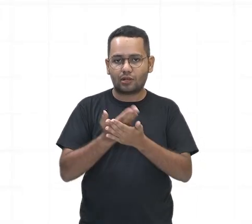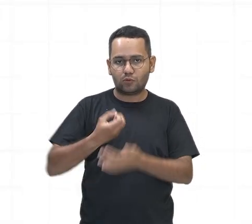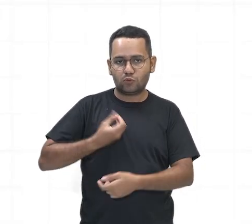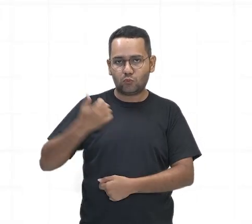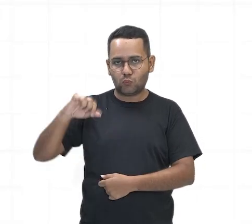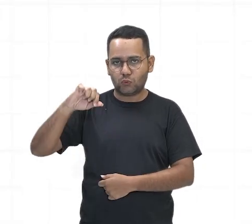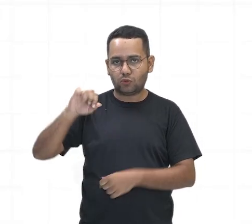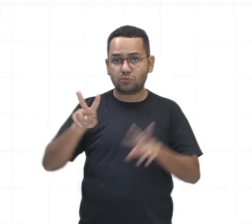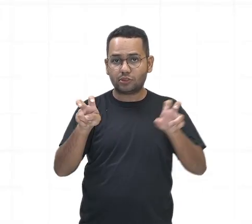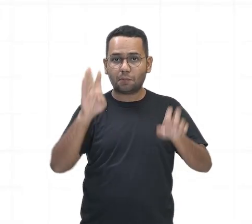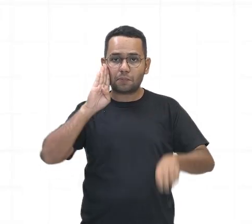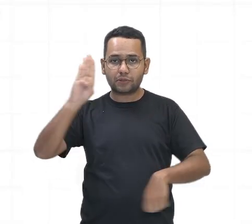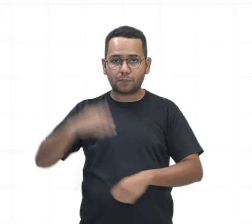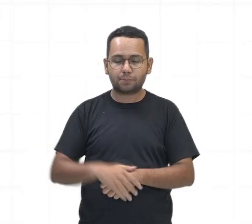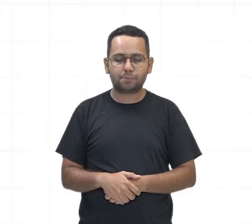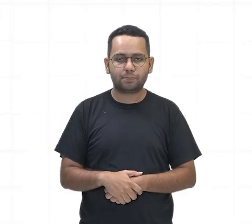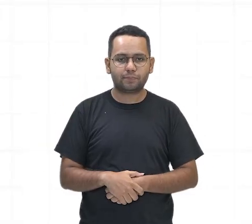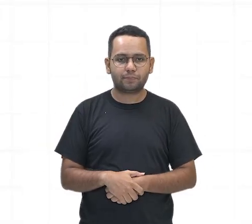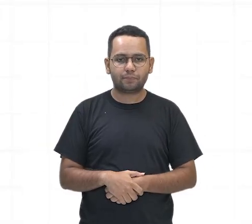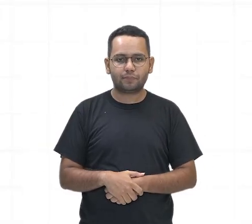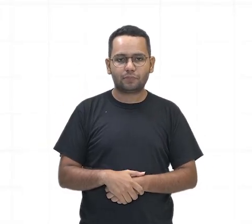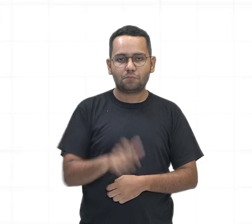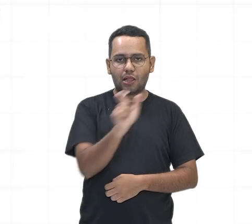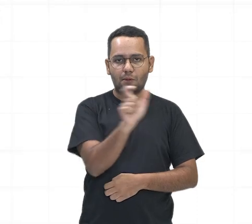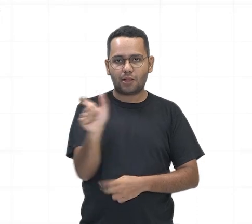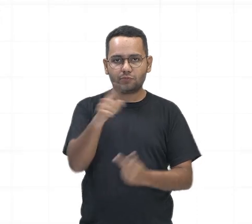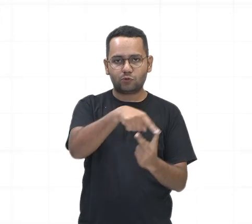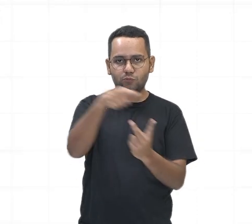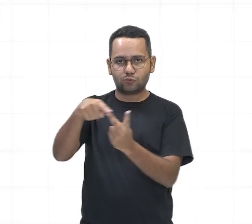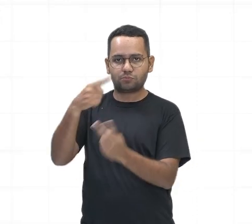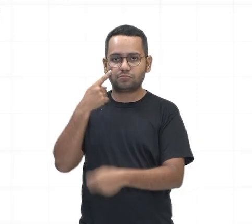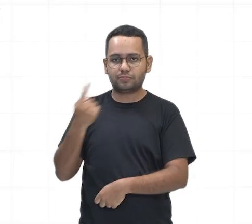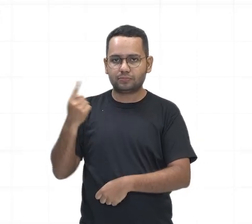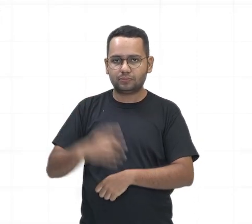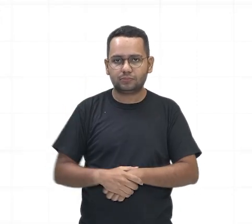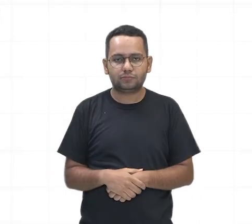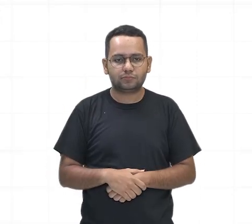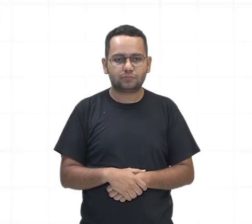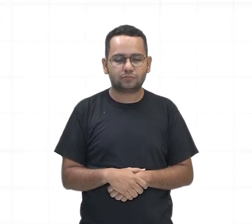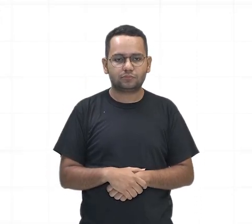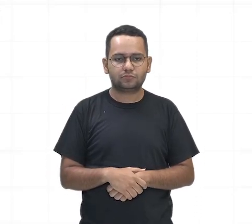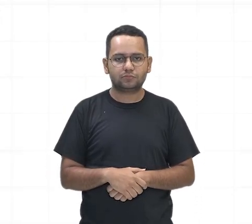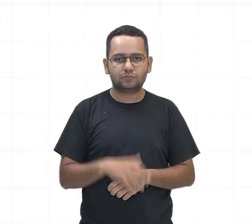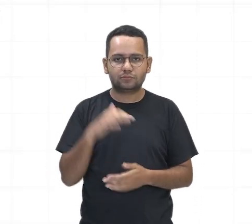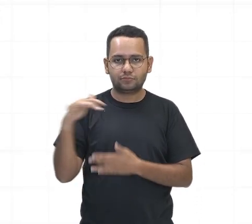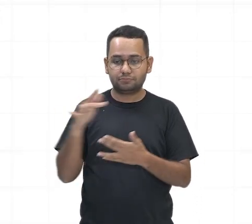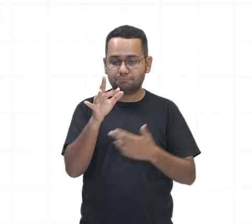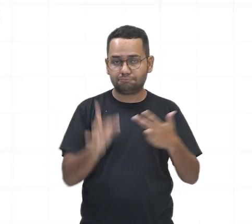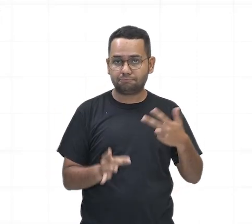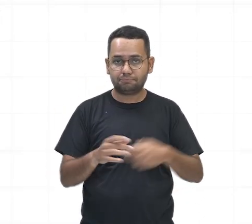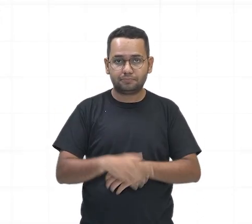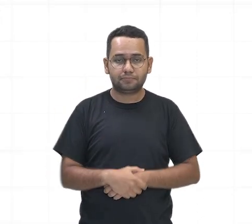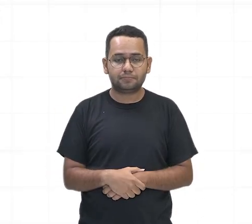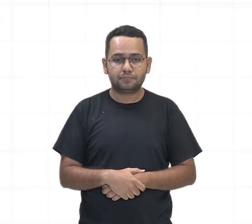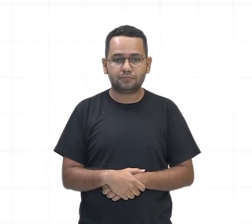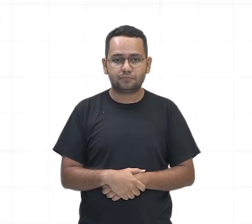Temos como objeto de conhecimento imanência e